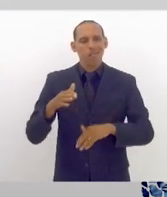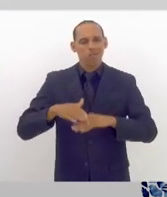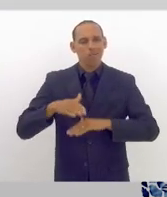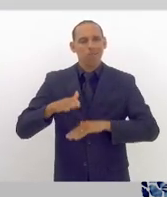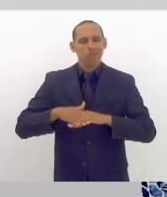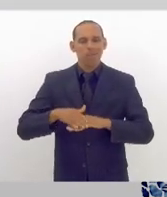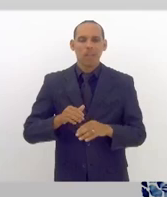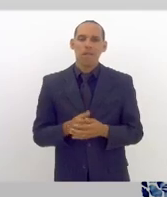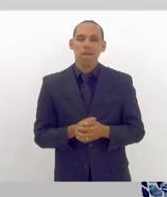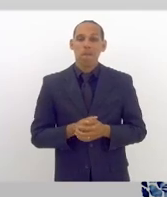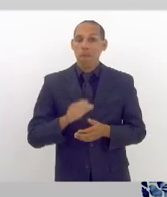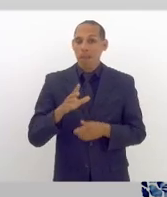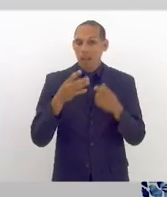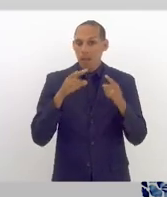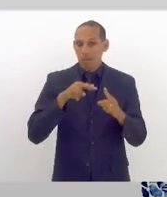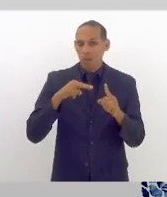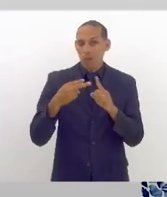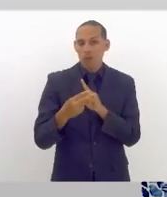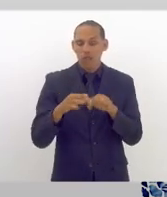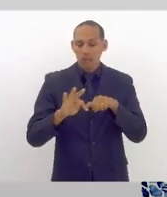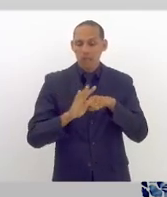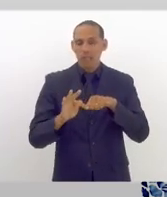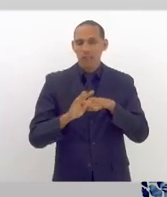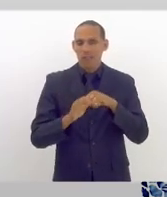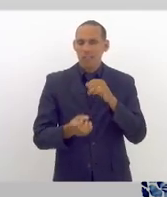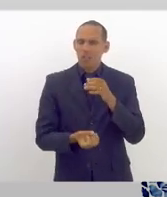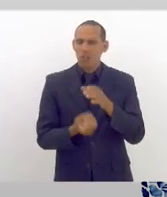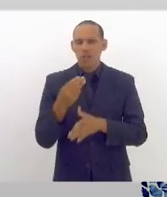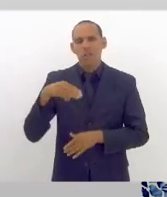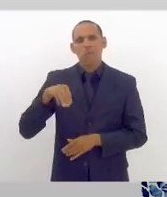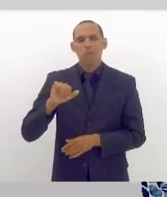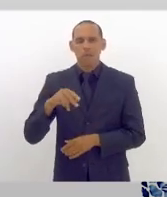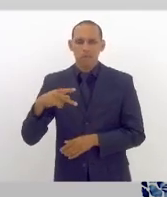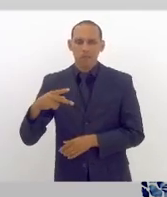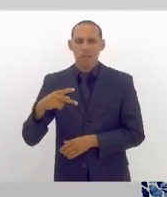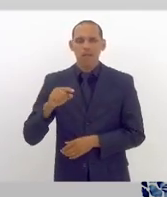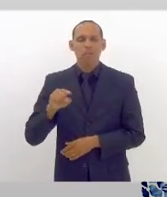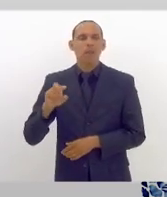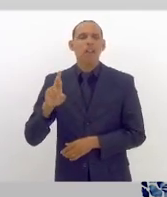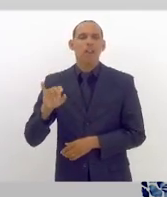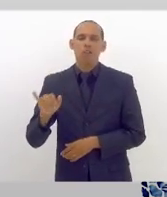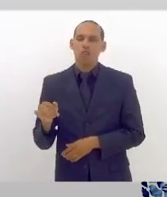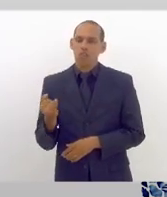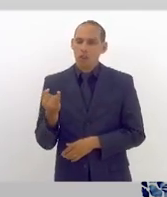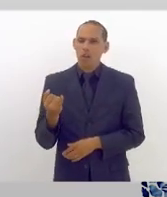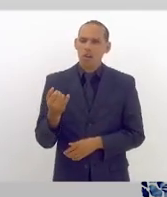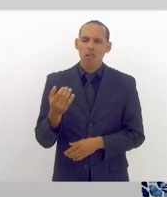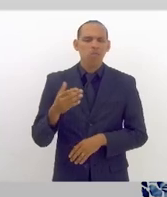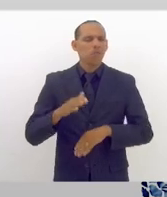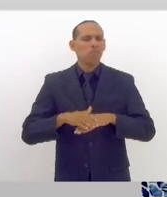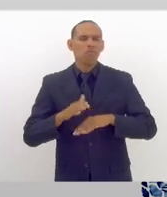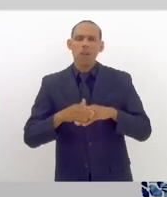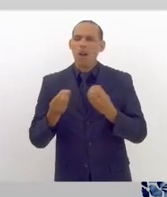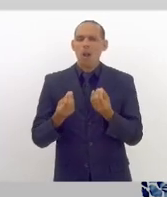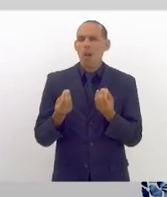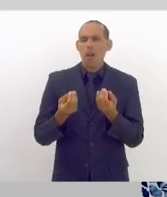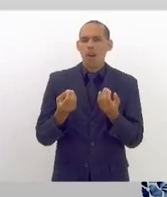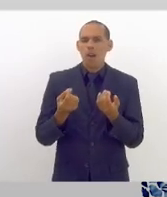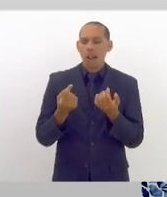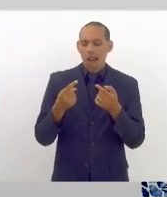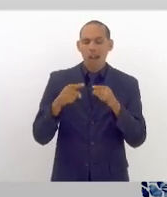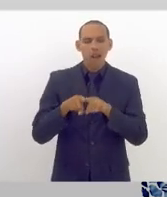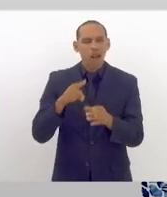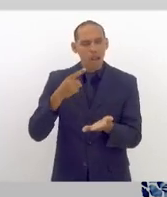do ponto de vista técnico a construção da matriz em um produto do Rio de Janeiro foi viabilizada por meio de acordo de cooperação